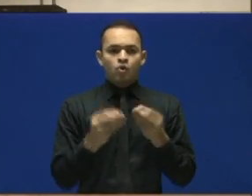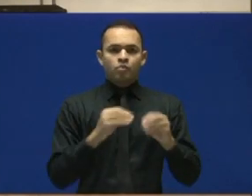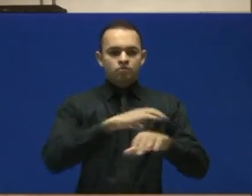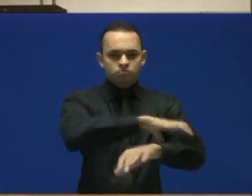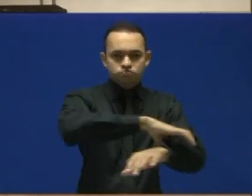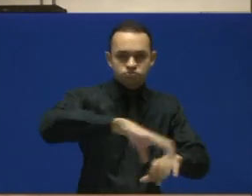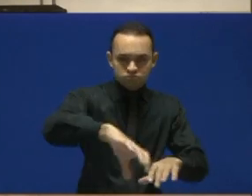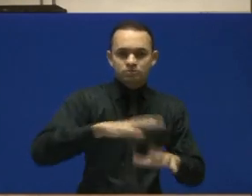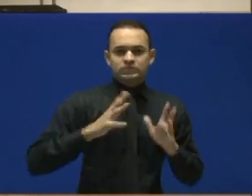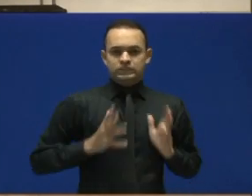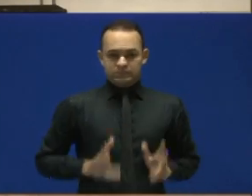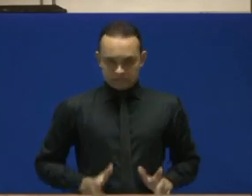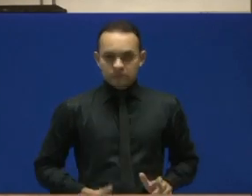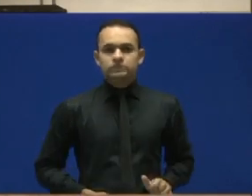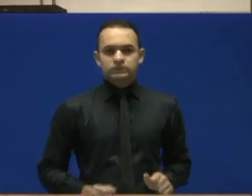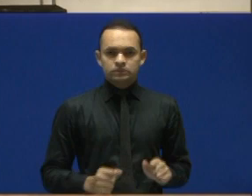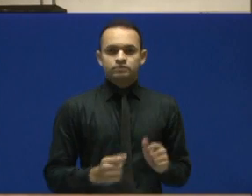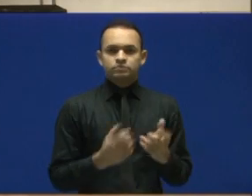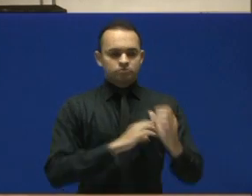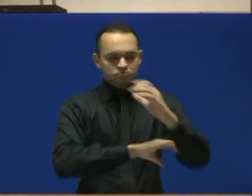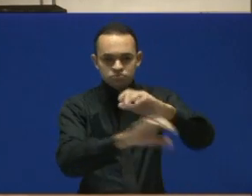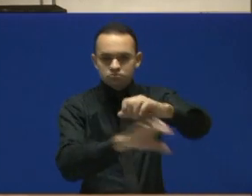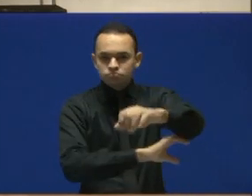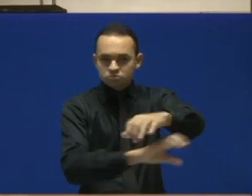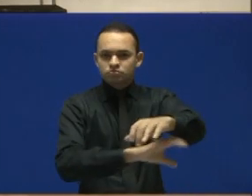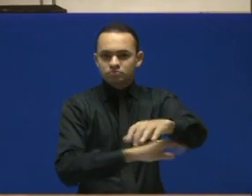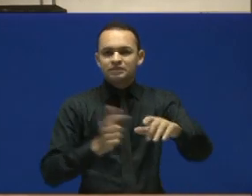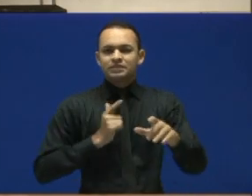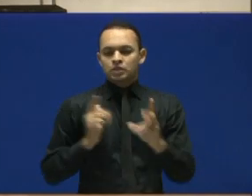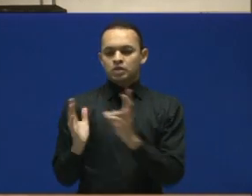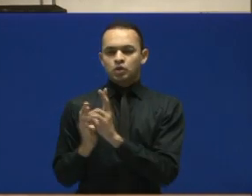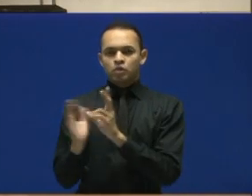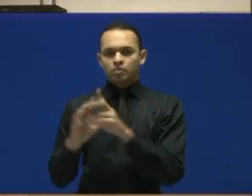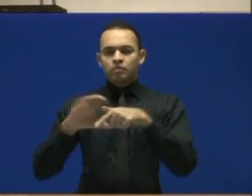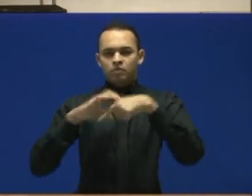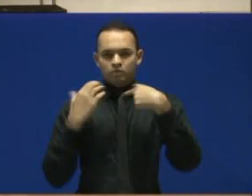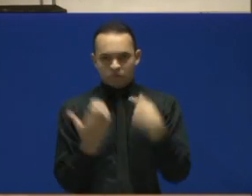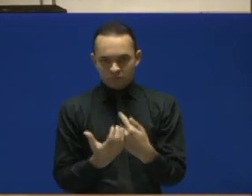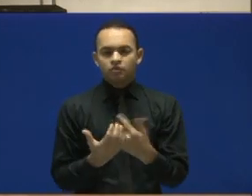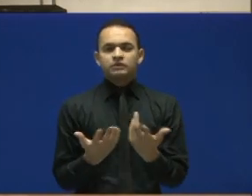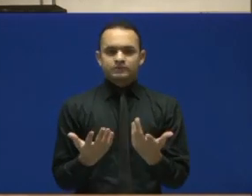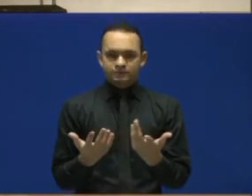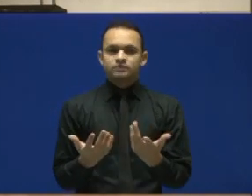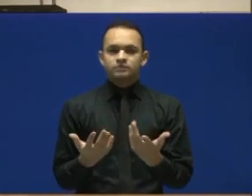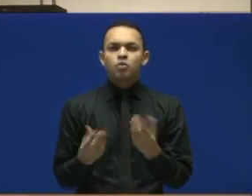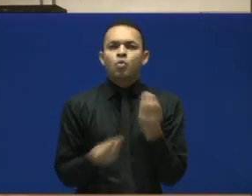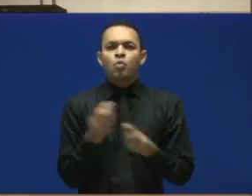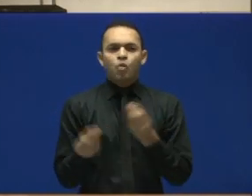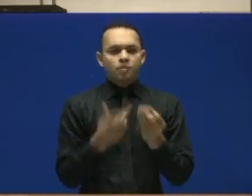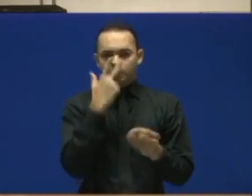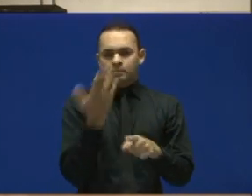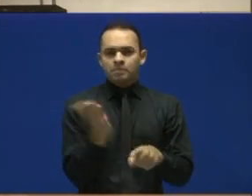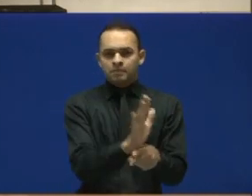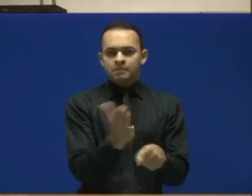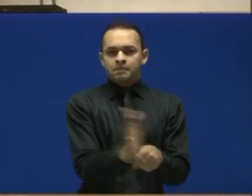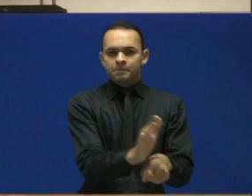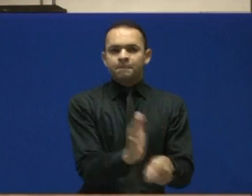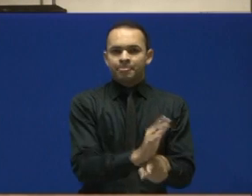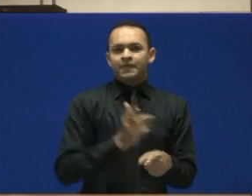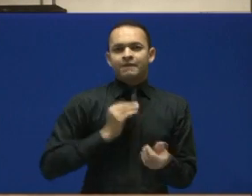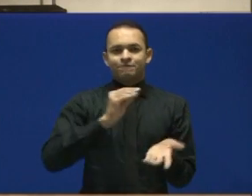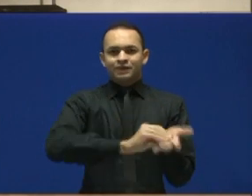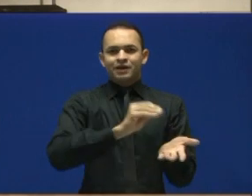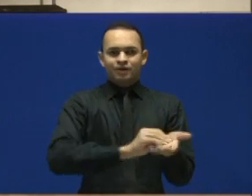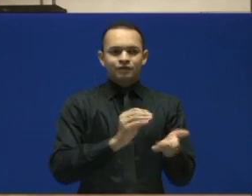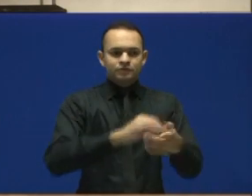periféricas do nosso país quilombolas indígenas lugares onde o saneamento nunca chegou a